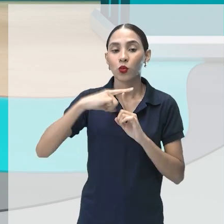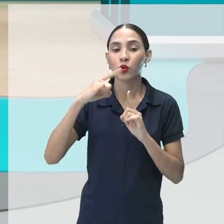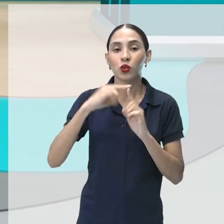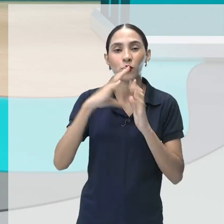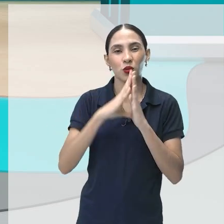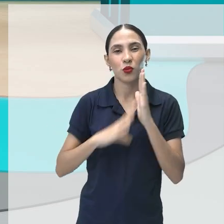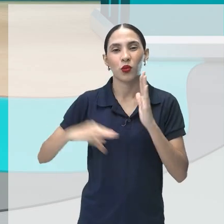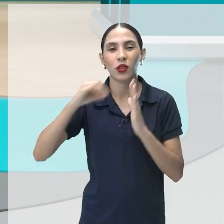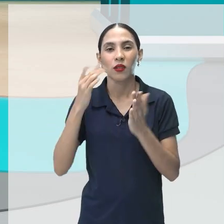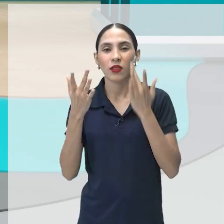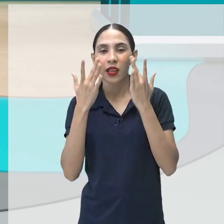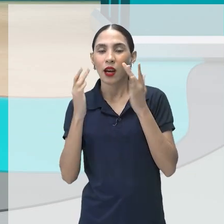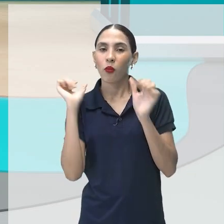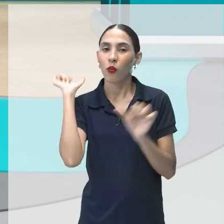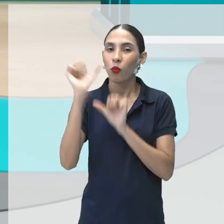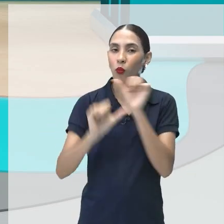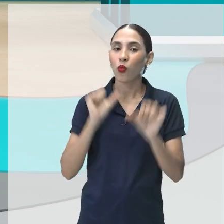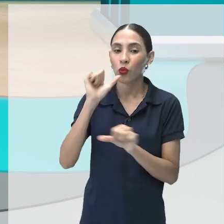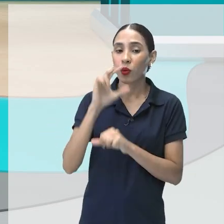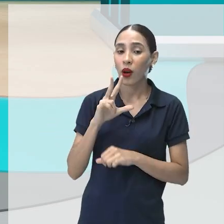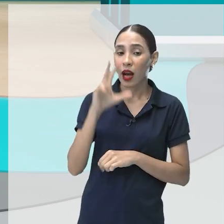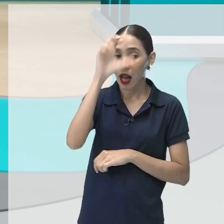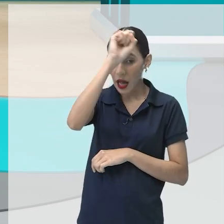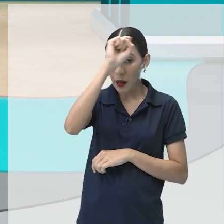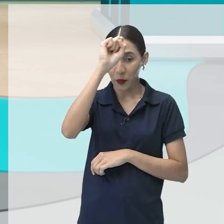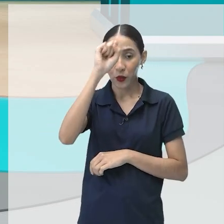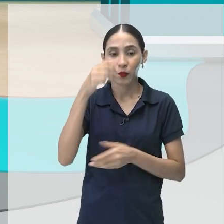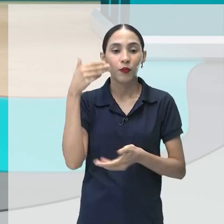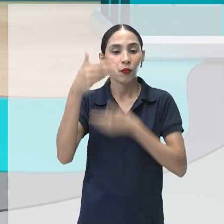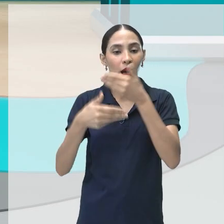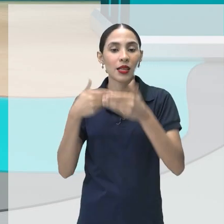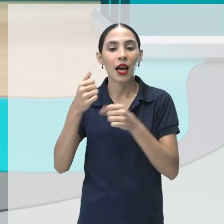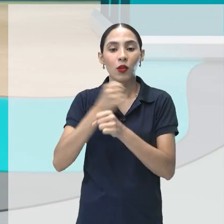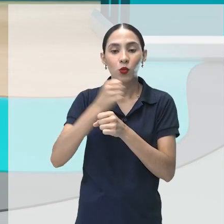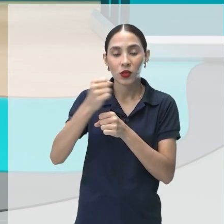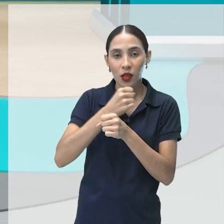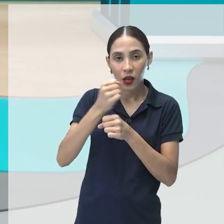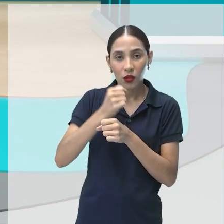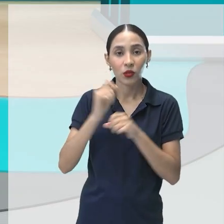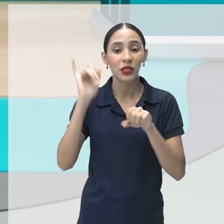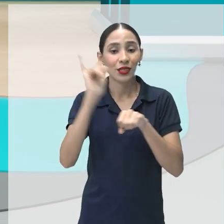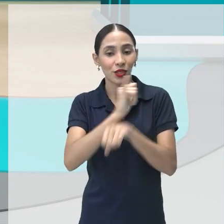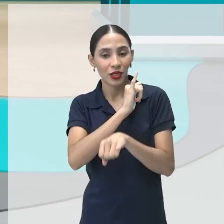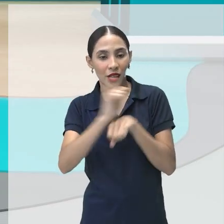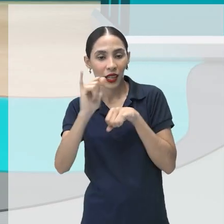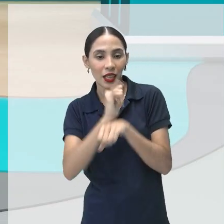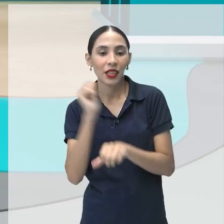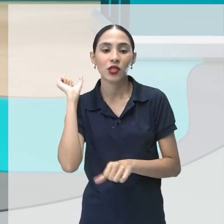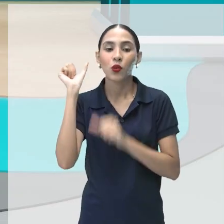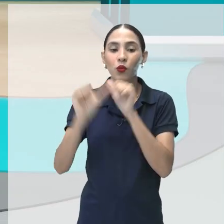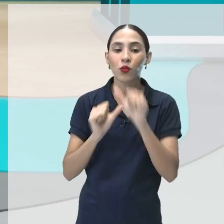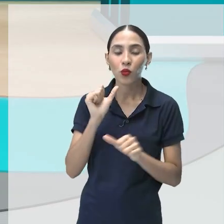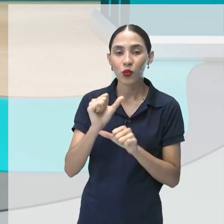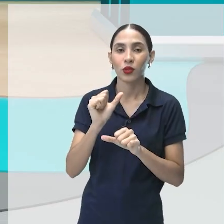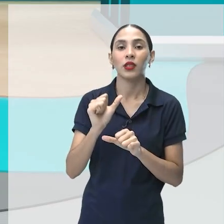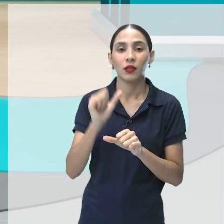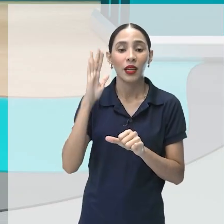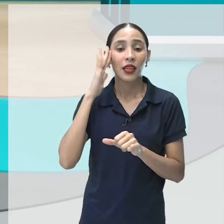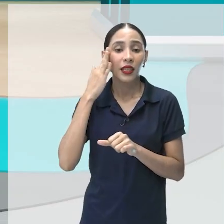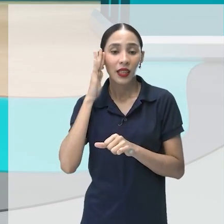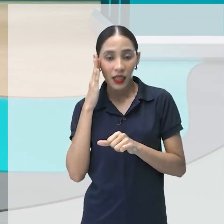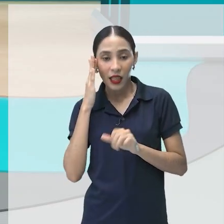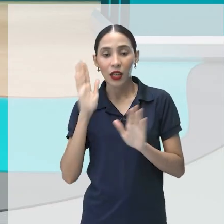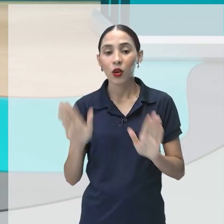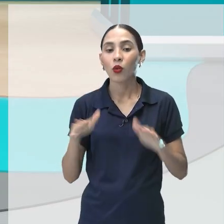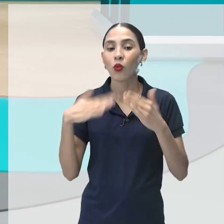estilos de teatro mudam radicalmente com o passar dos anos. Os métodos se alteram para